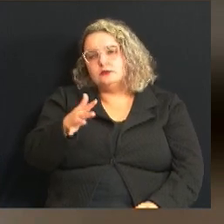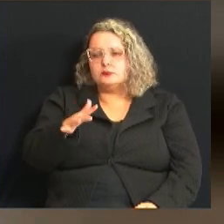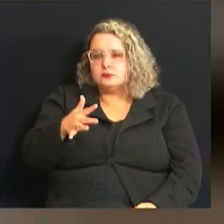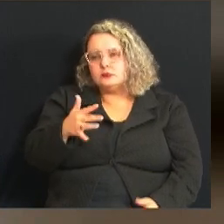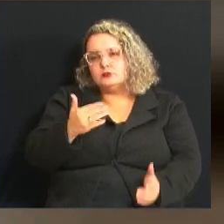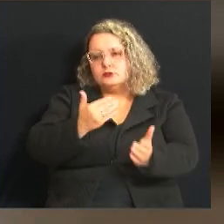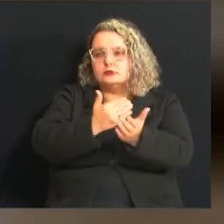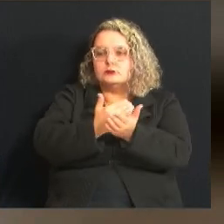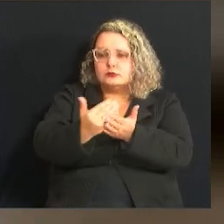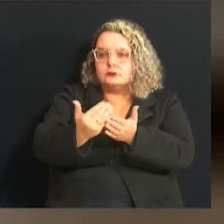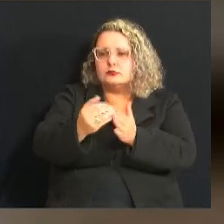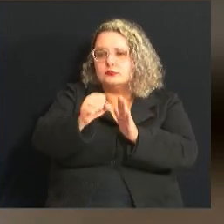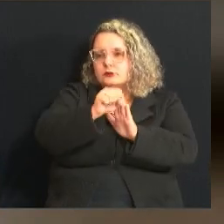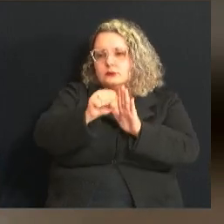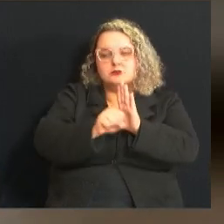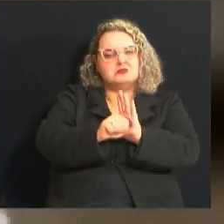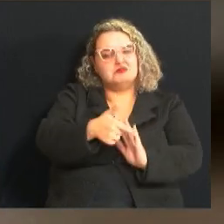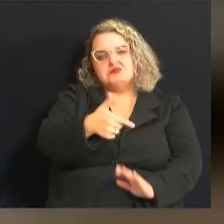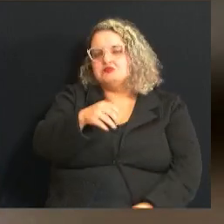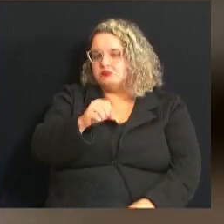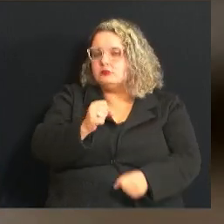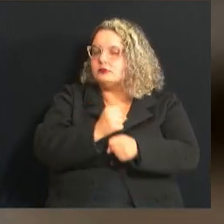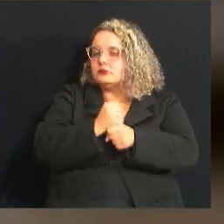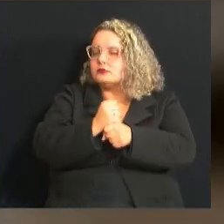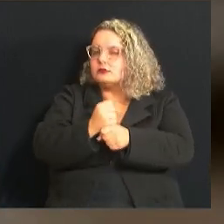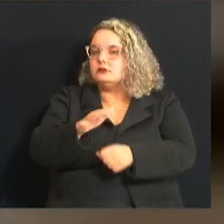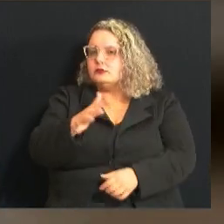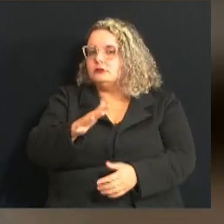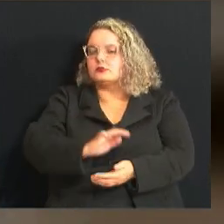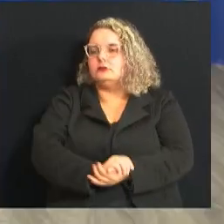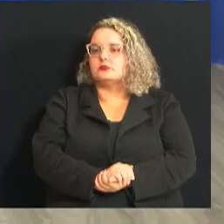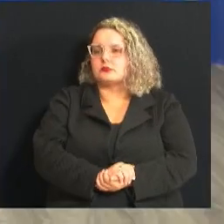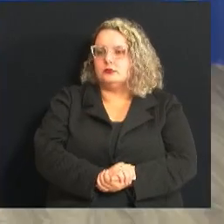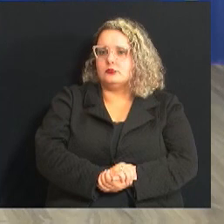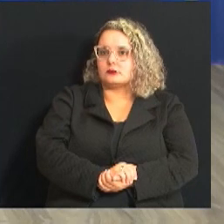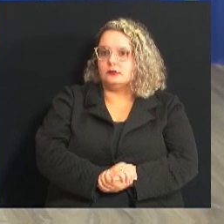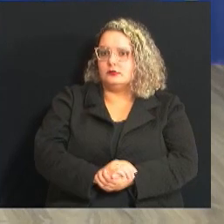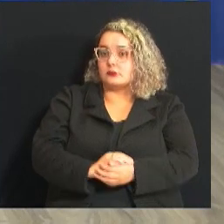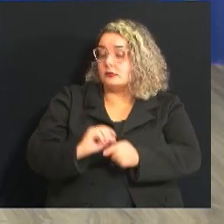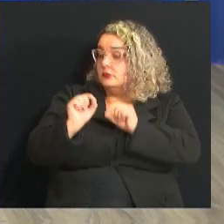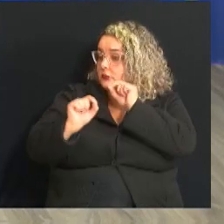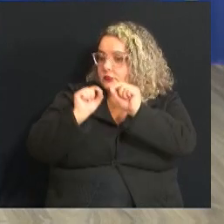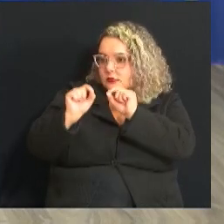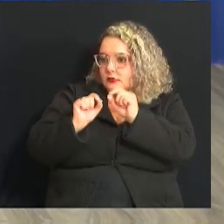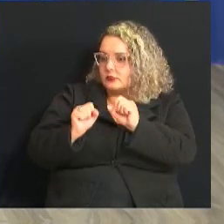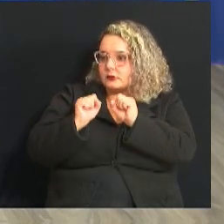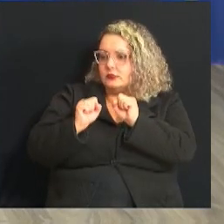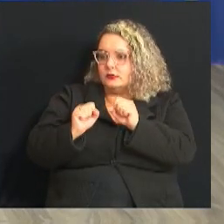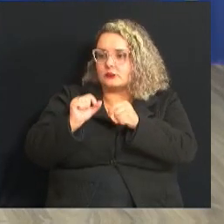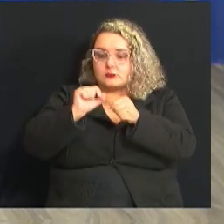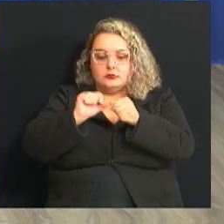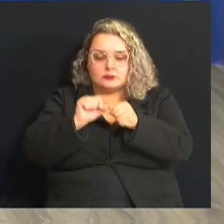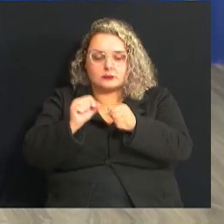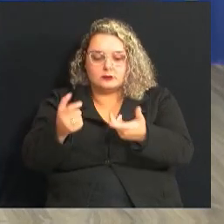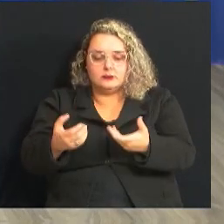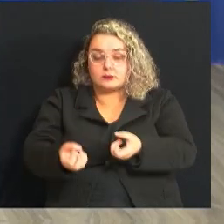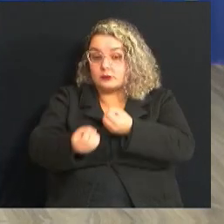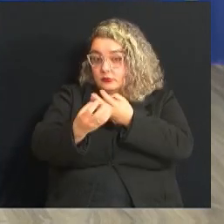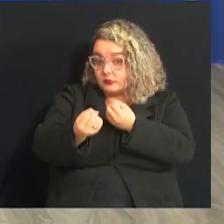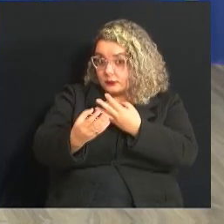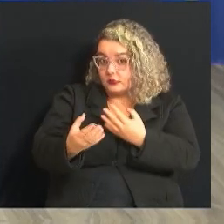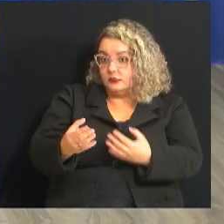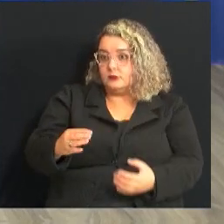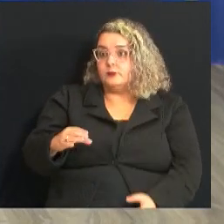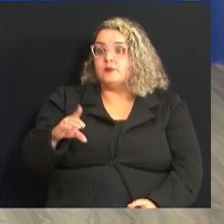desse século, ou seja, uns 20 anos. O que é que a gente pode fazer com essa informação, Décio? A ciência reconheceu,